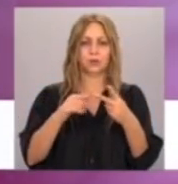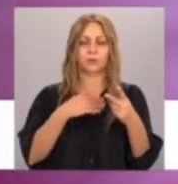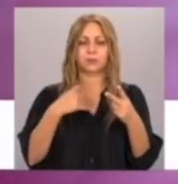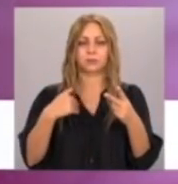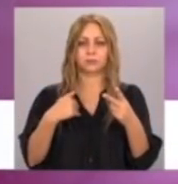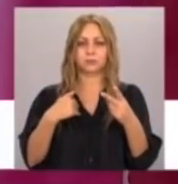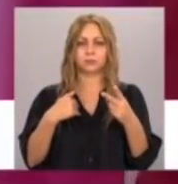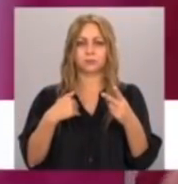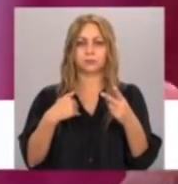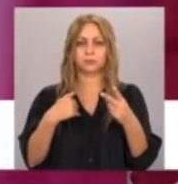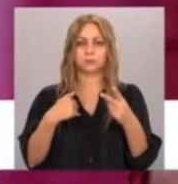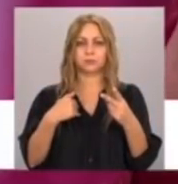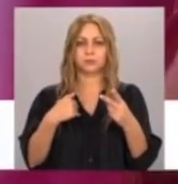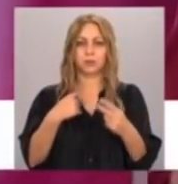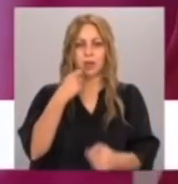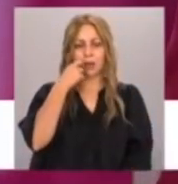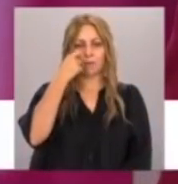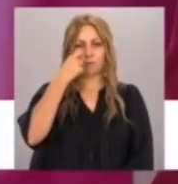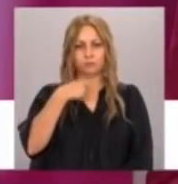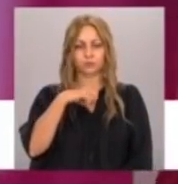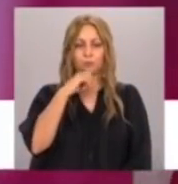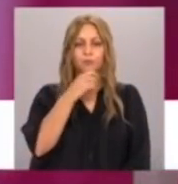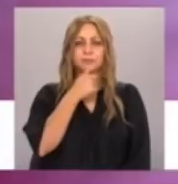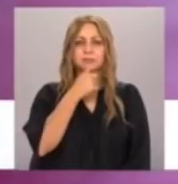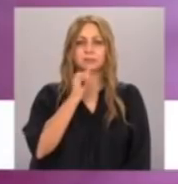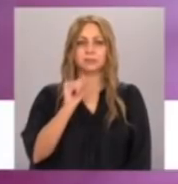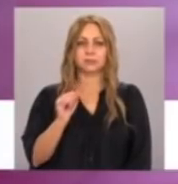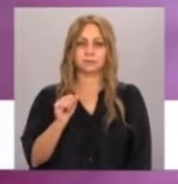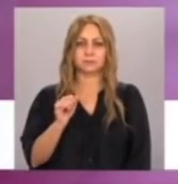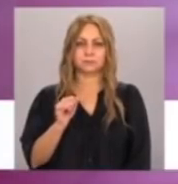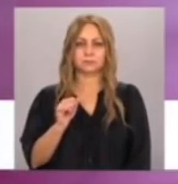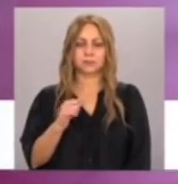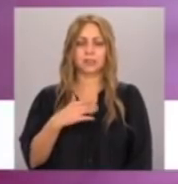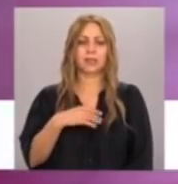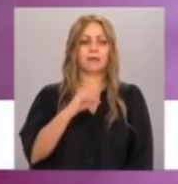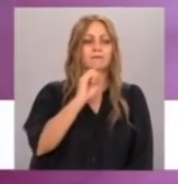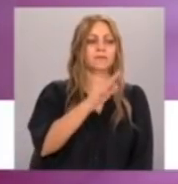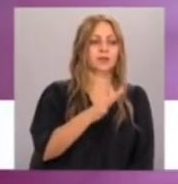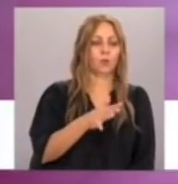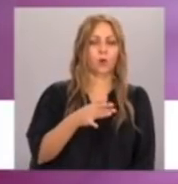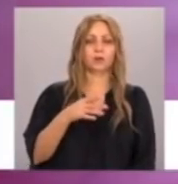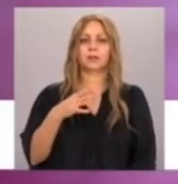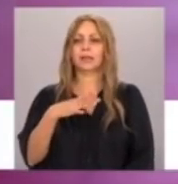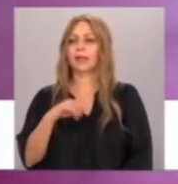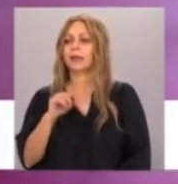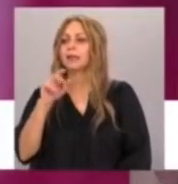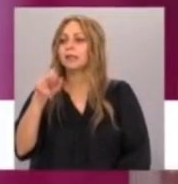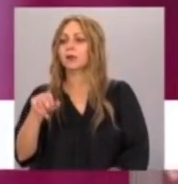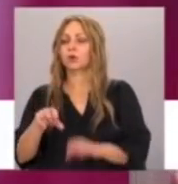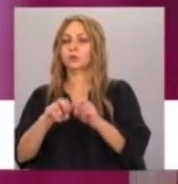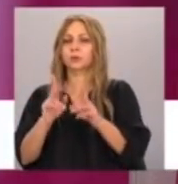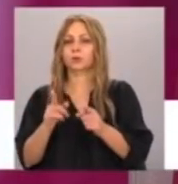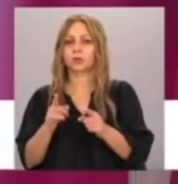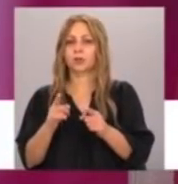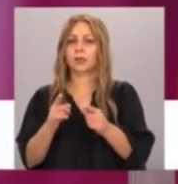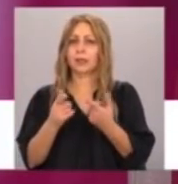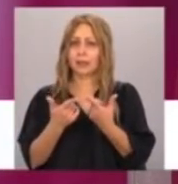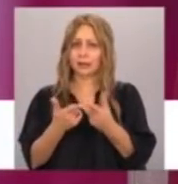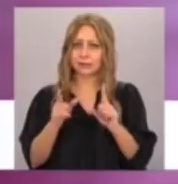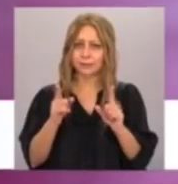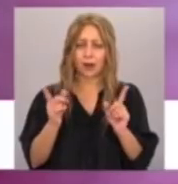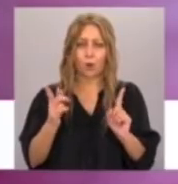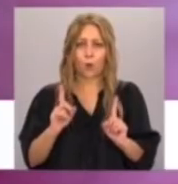dar de saúde em que o tente do cidadão Luiza Soares e portanto caros que ir para o hospital é que queres exatamente não ali